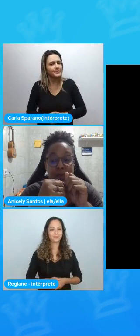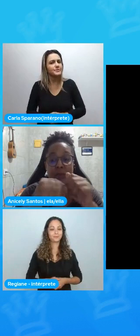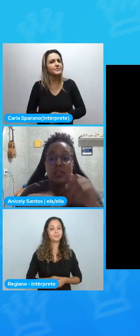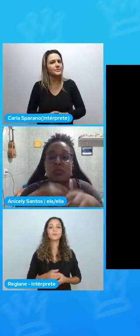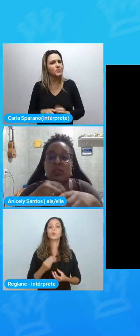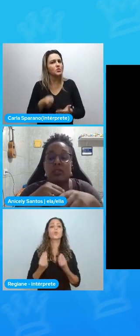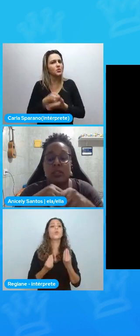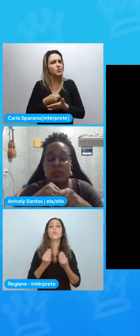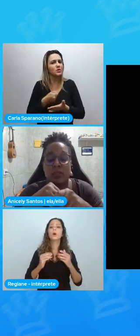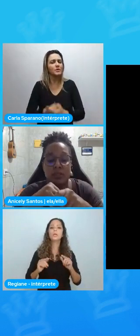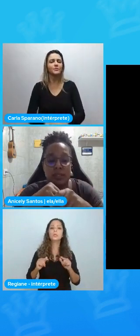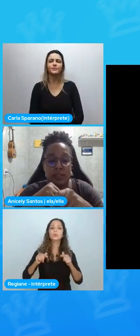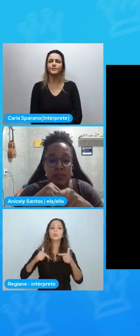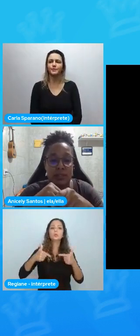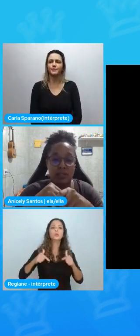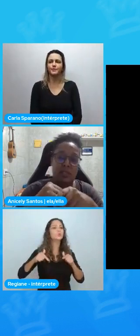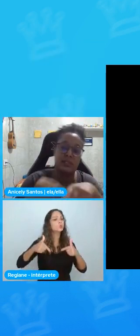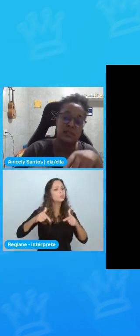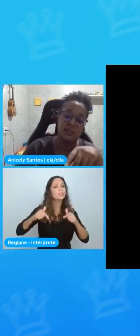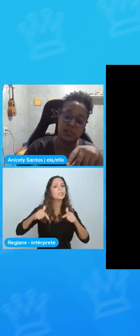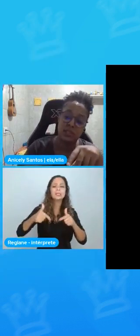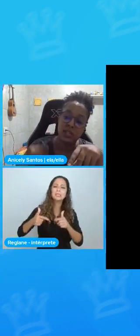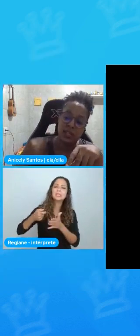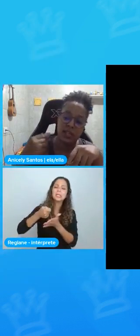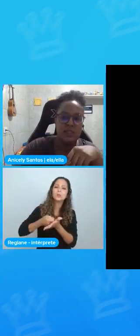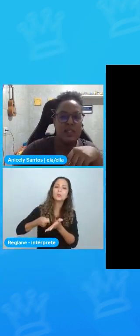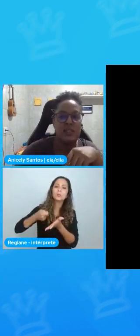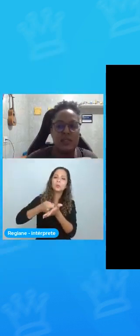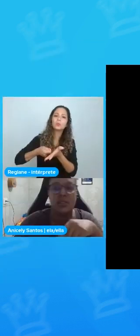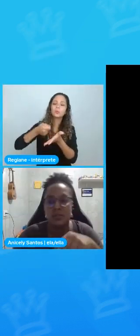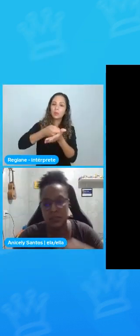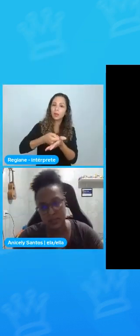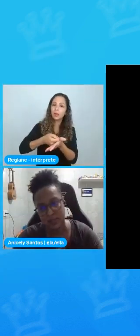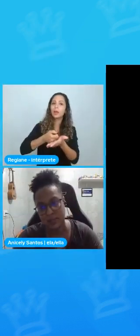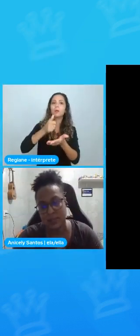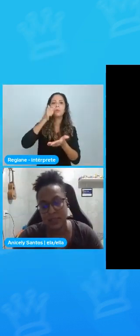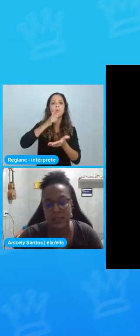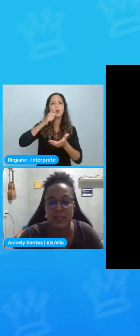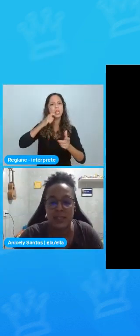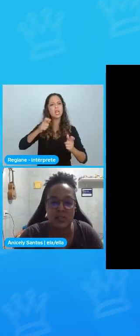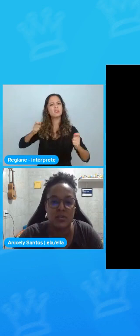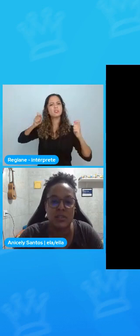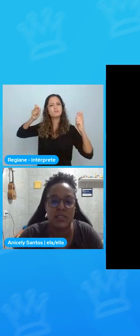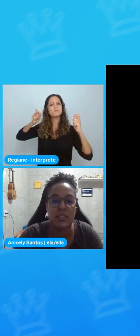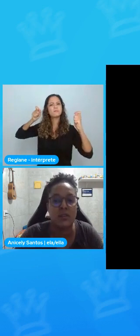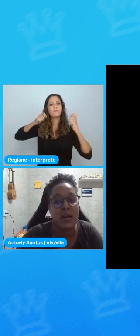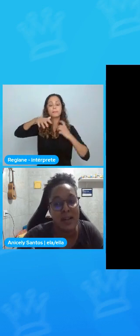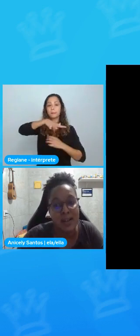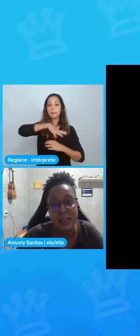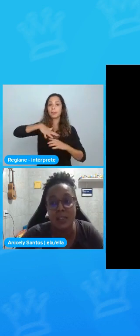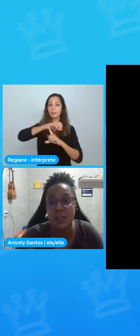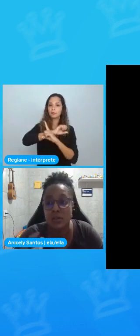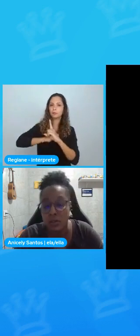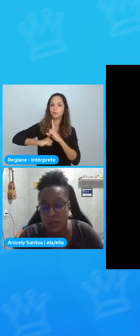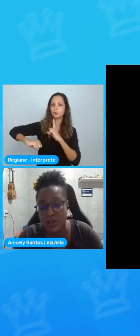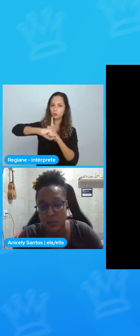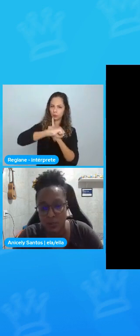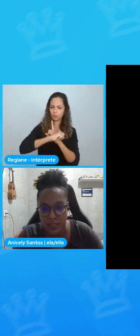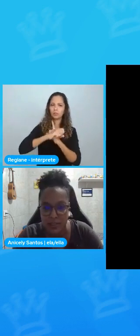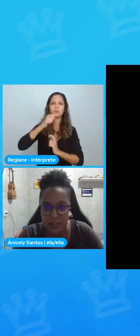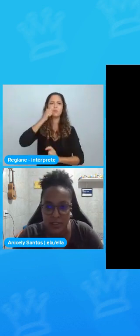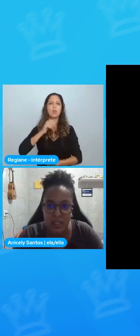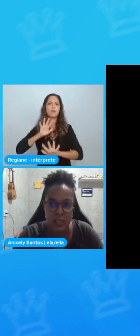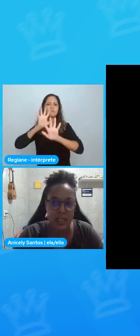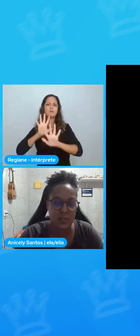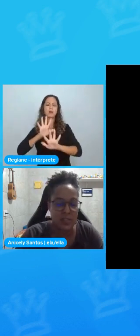Essas primeiras lutas. Que estavam acontecendo. Essas. Reivindicações. Que estavam acontecendo. Na sociedade. E elas não conseguiam abarcar. Todas as